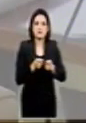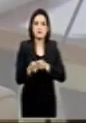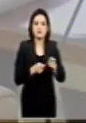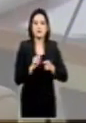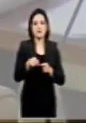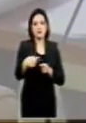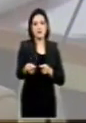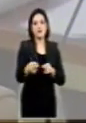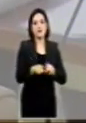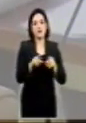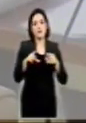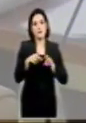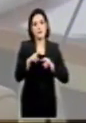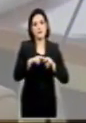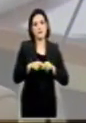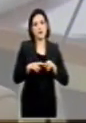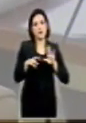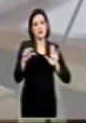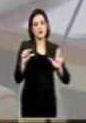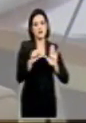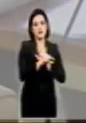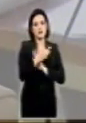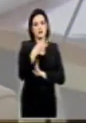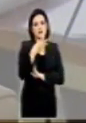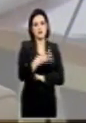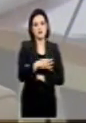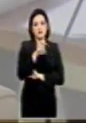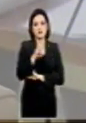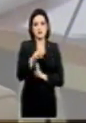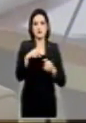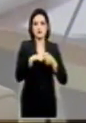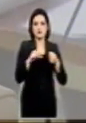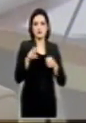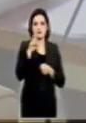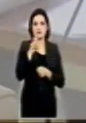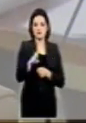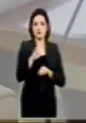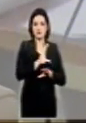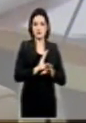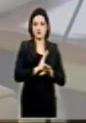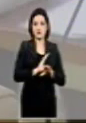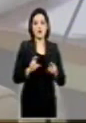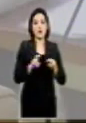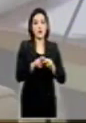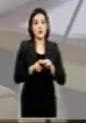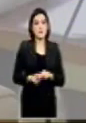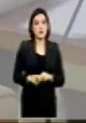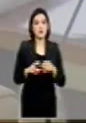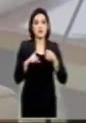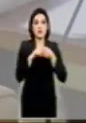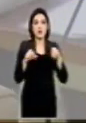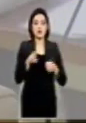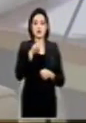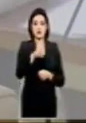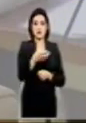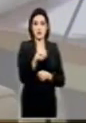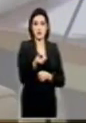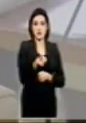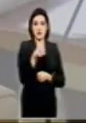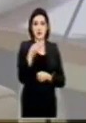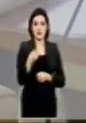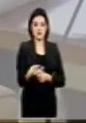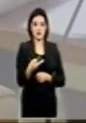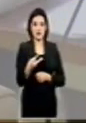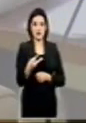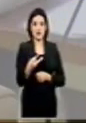do inciso 35º do artigo 5º. Da Constituição. É por isso que o artigo 563 do Código de Processo